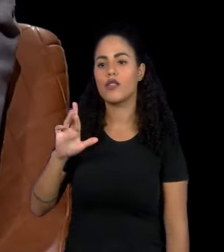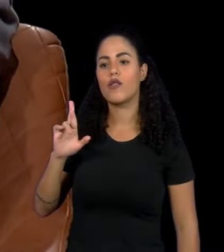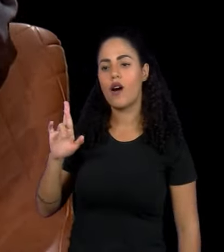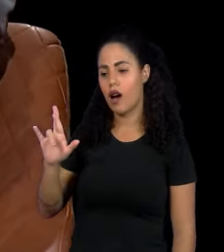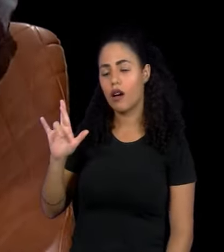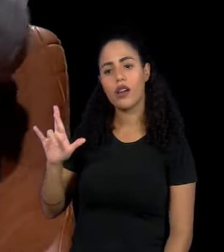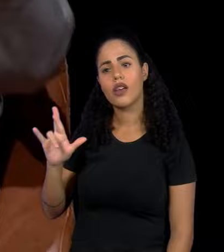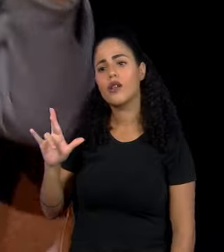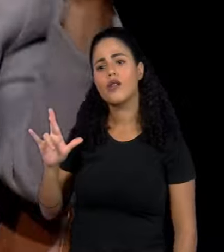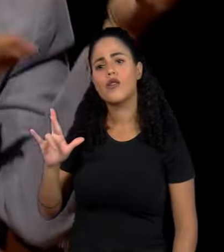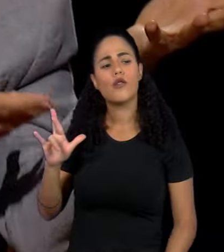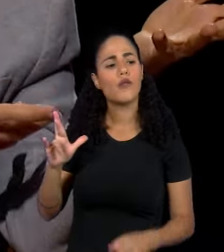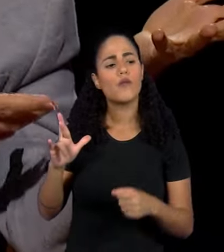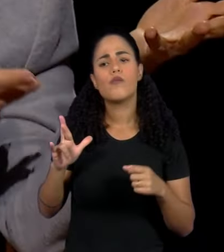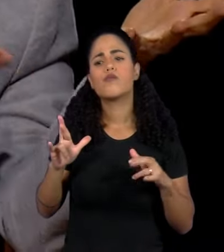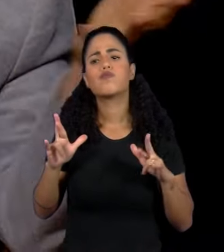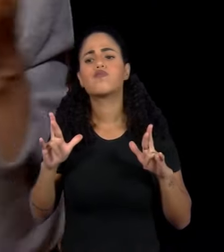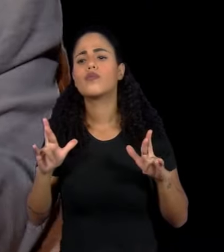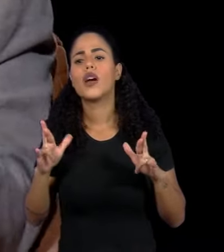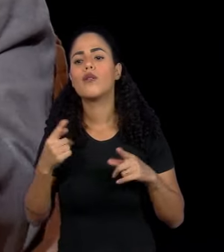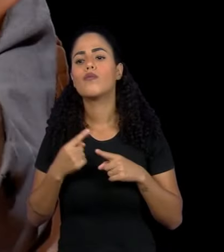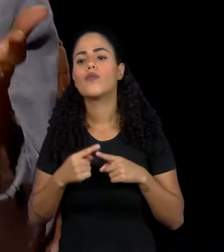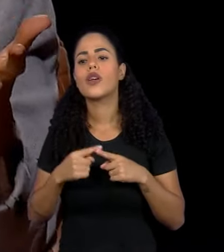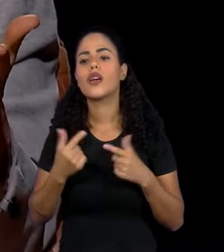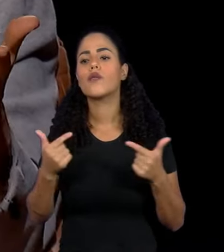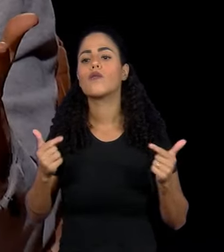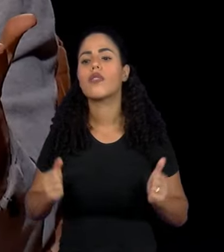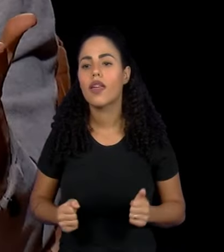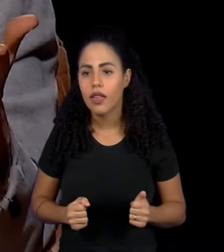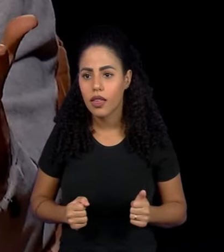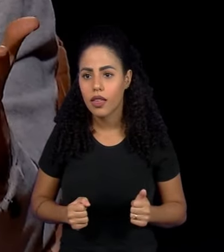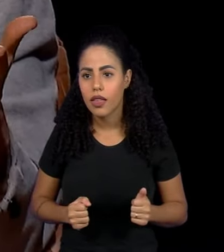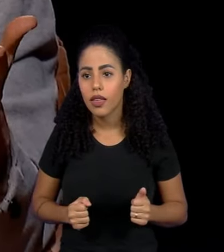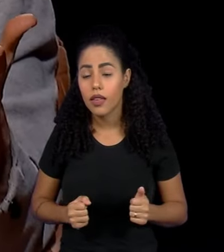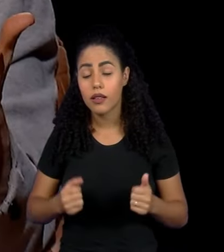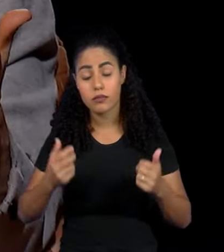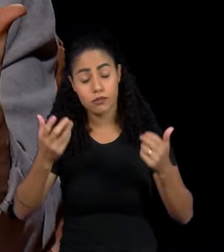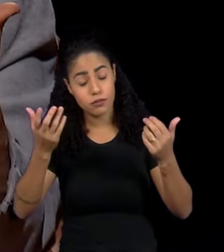rica quanto... Não é? Por exemplo, você veja, o